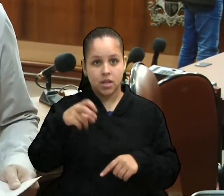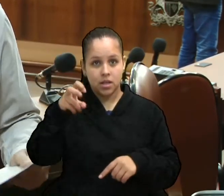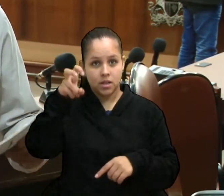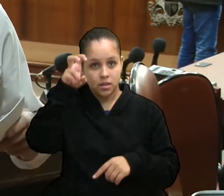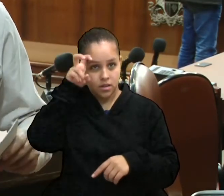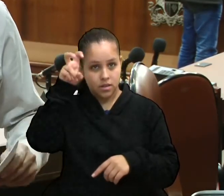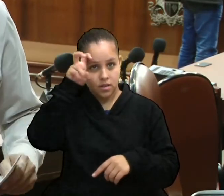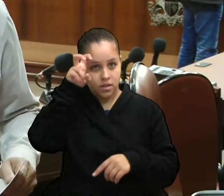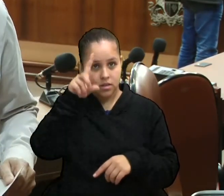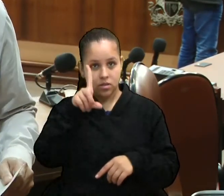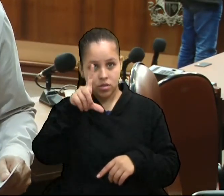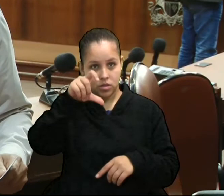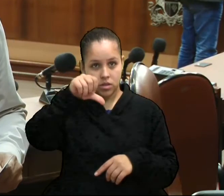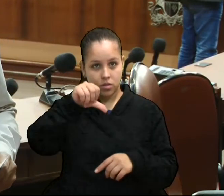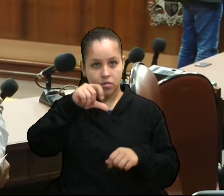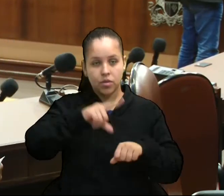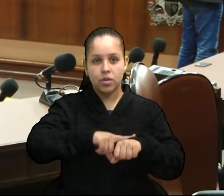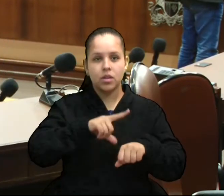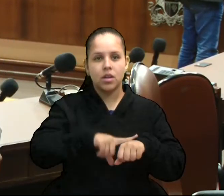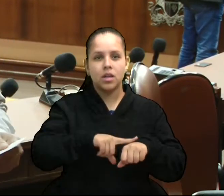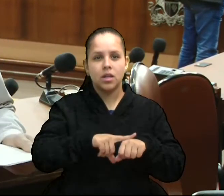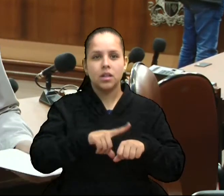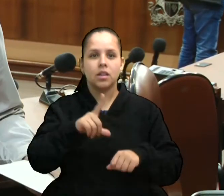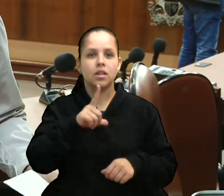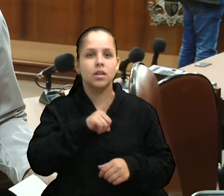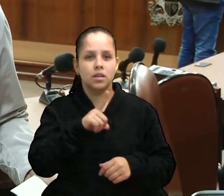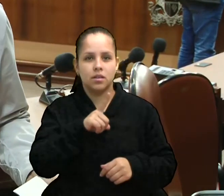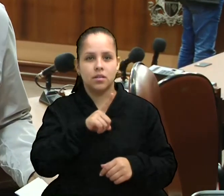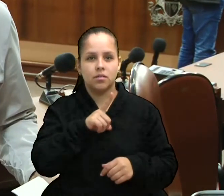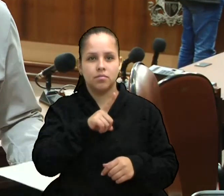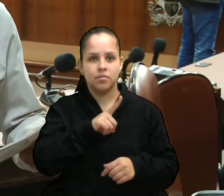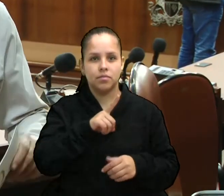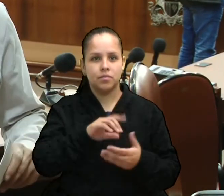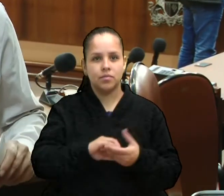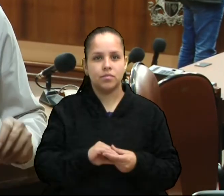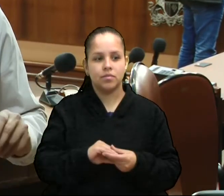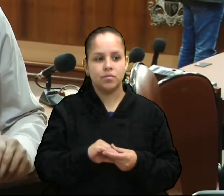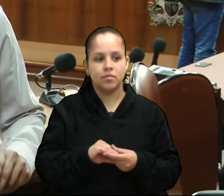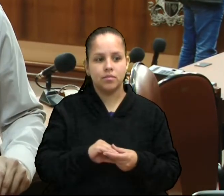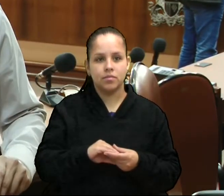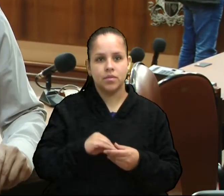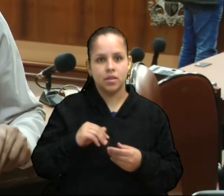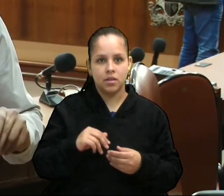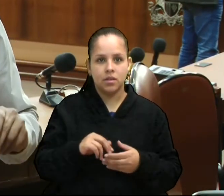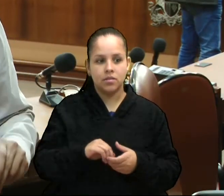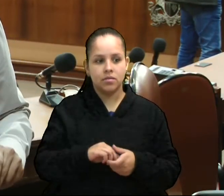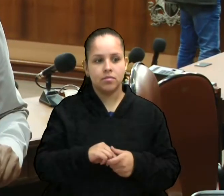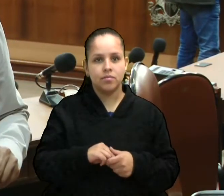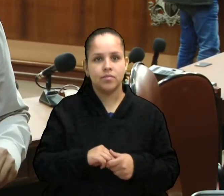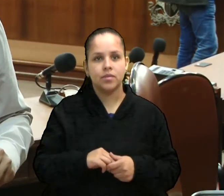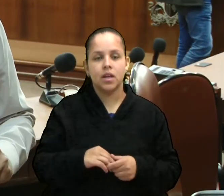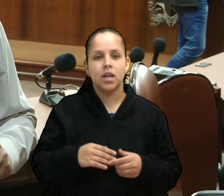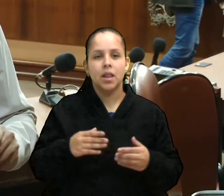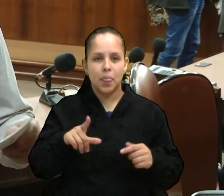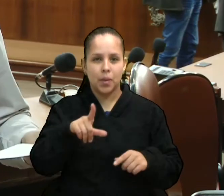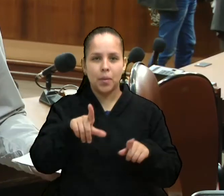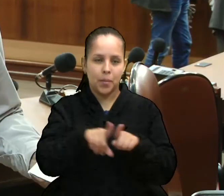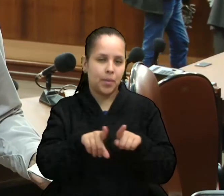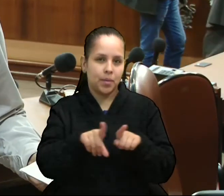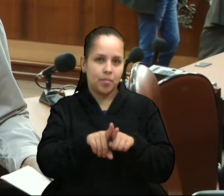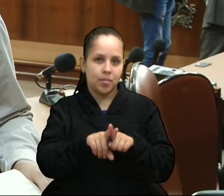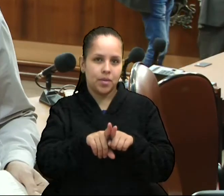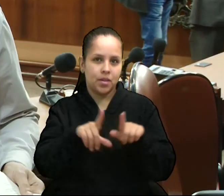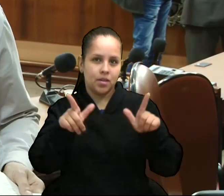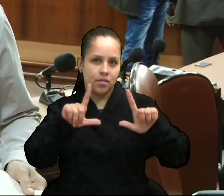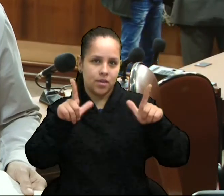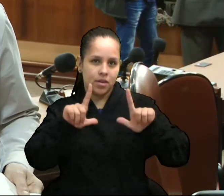19 horas, a partir das 8h30 da manhã, temos sessão ordinária, sessão que será transmitida também pela TV Câmara Caxias e também poderá